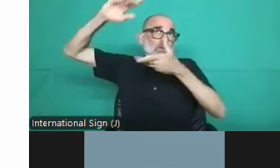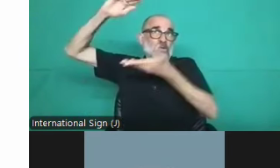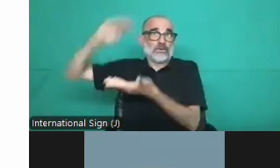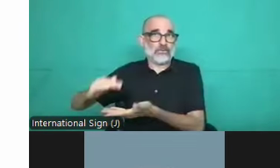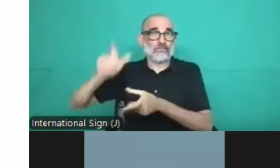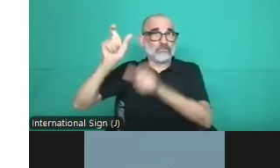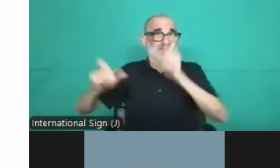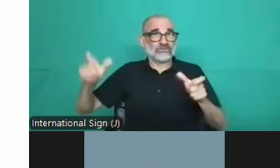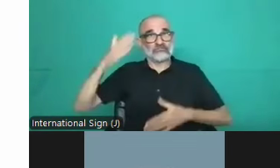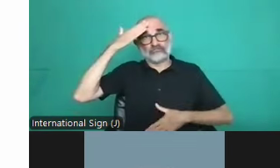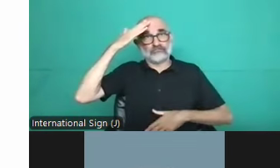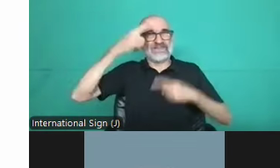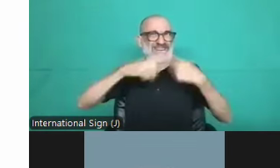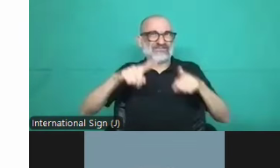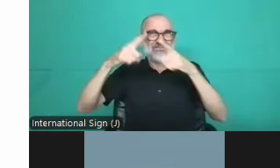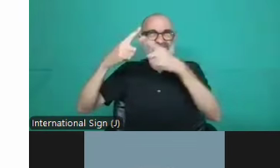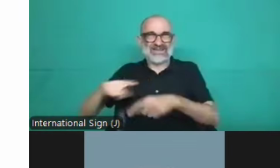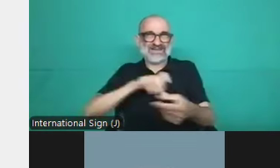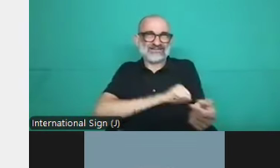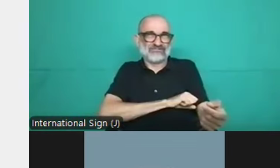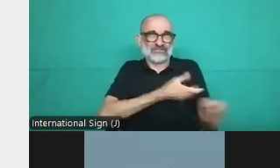el 73.8% de control.